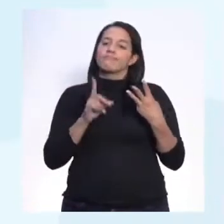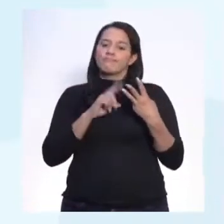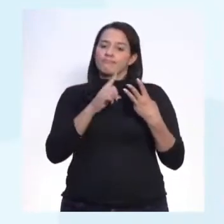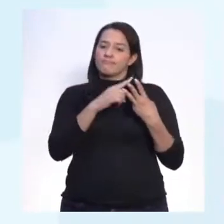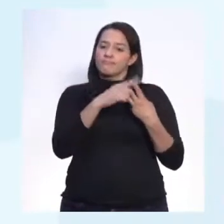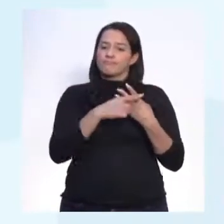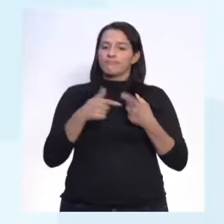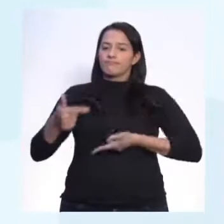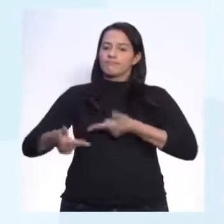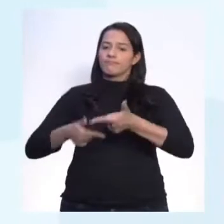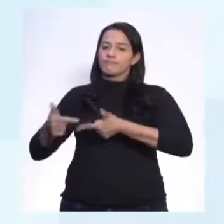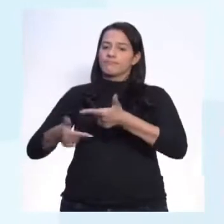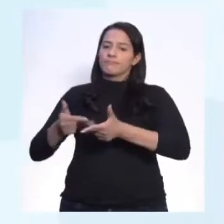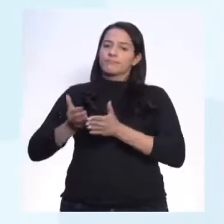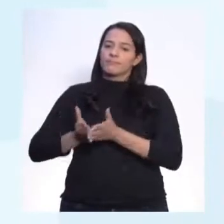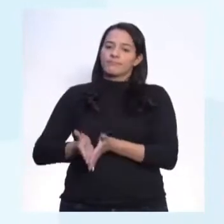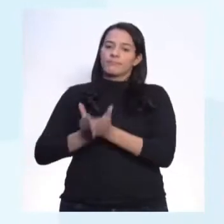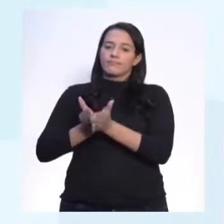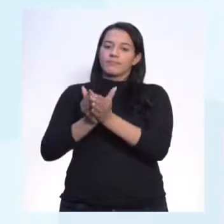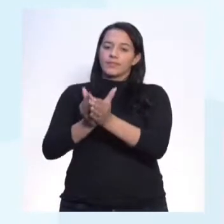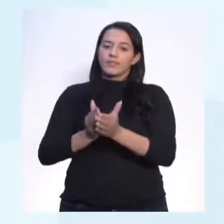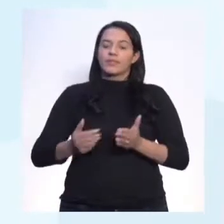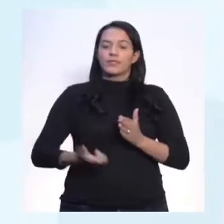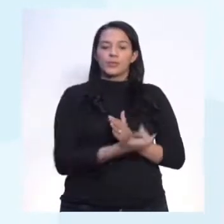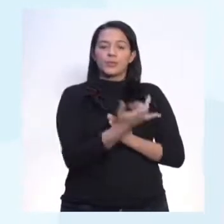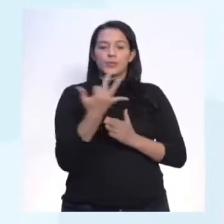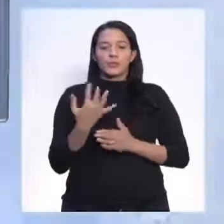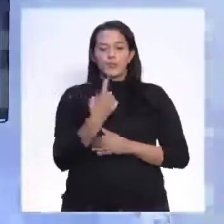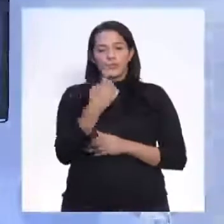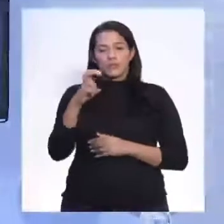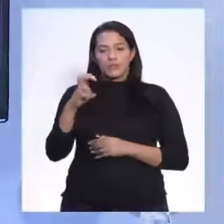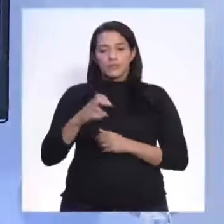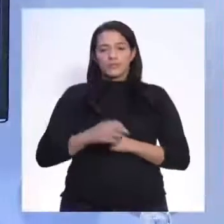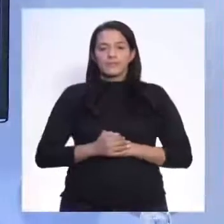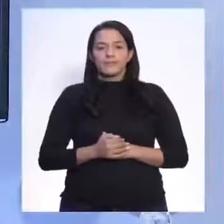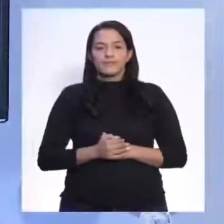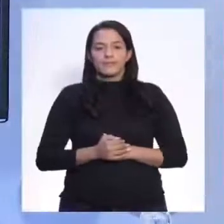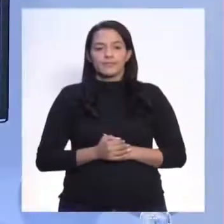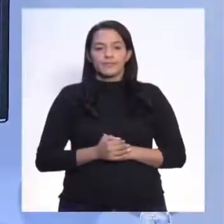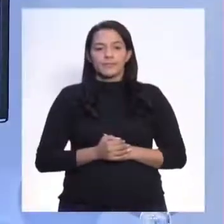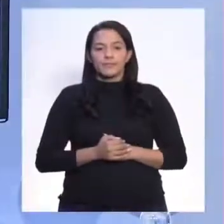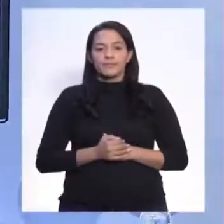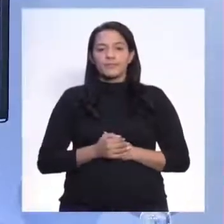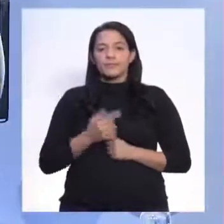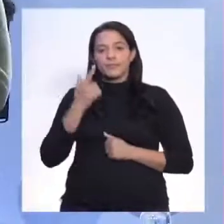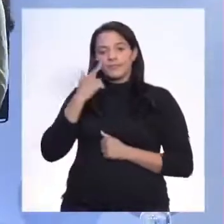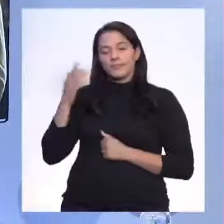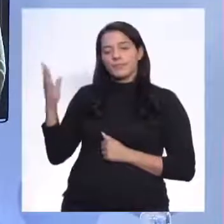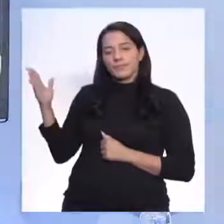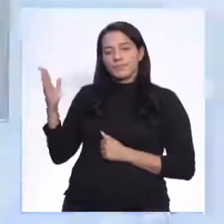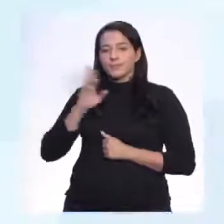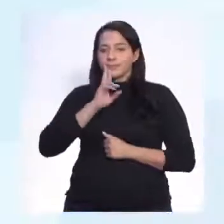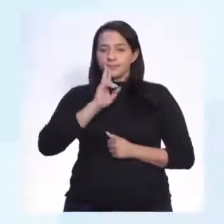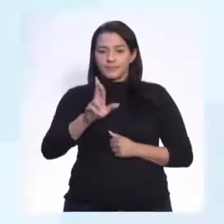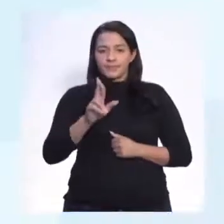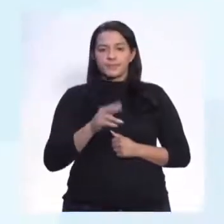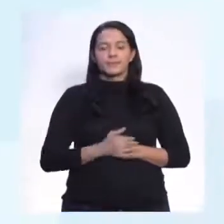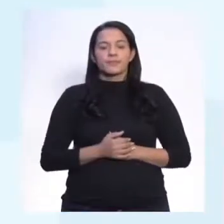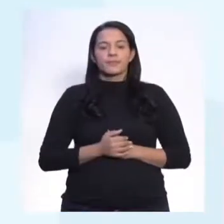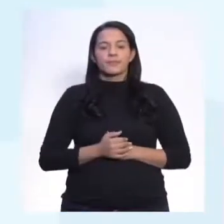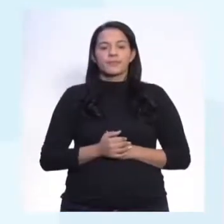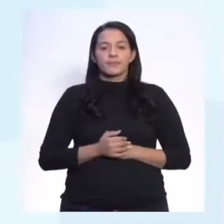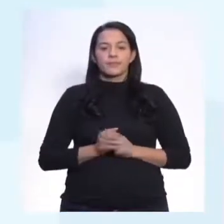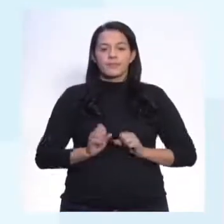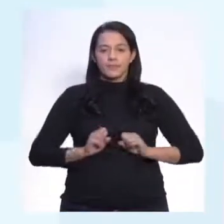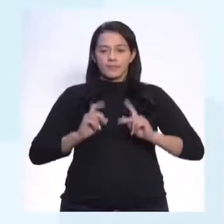bordo entre 15 homens da tripulação. Então, aqui está a resolução para vocês,